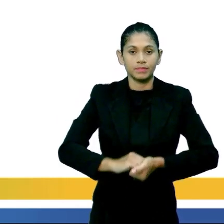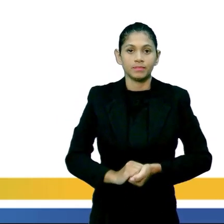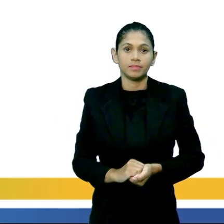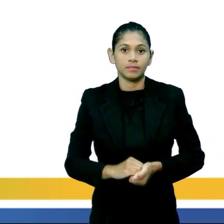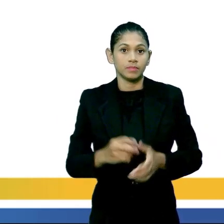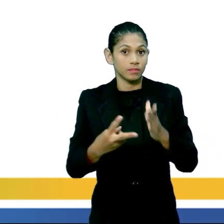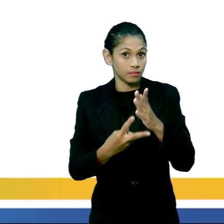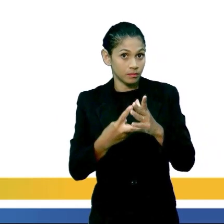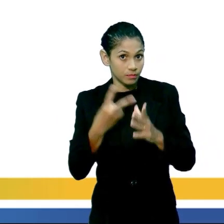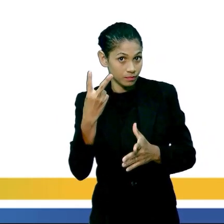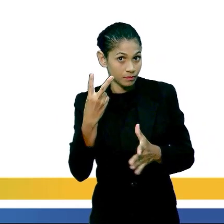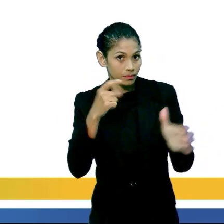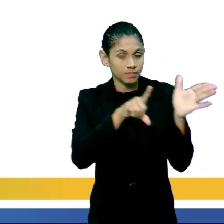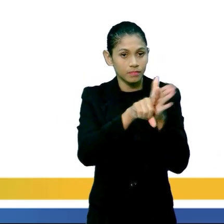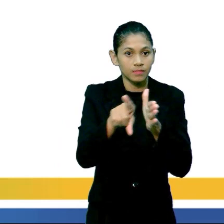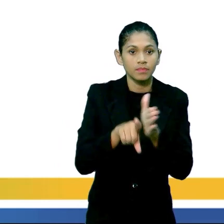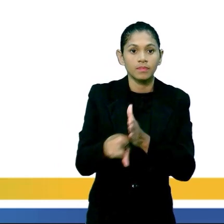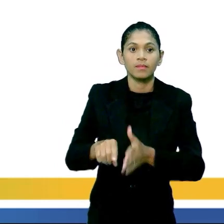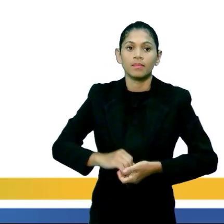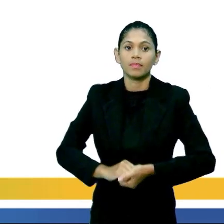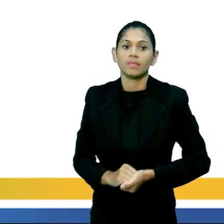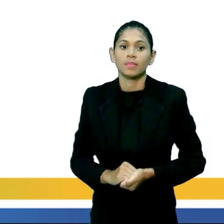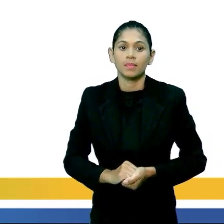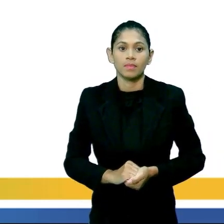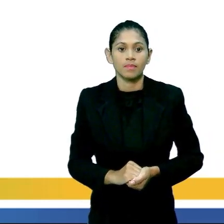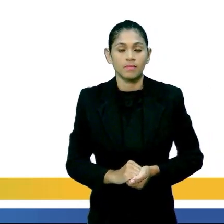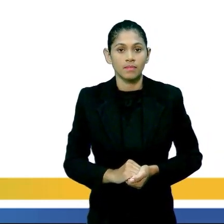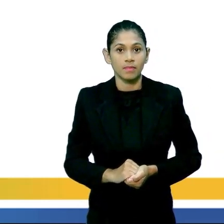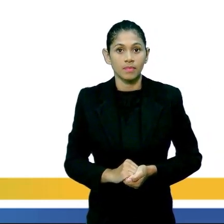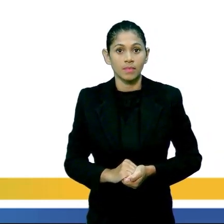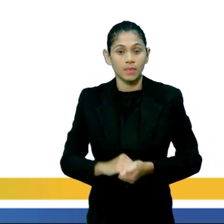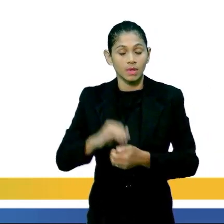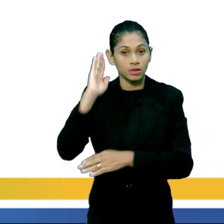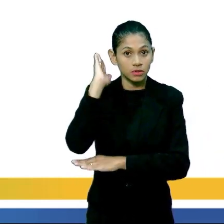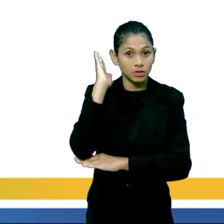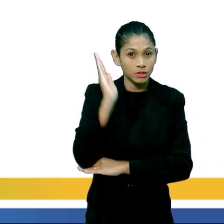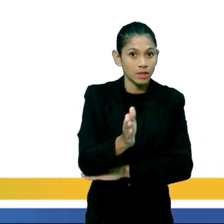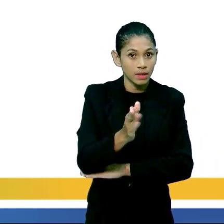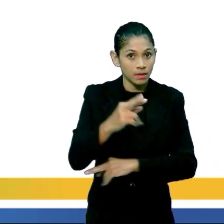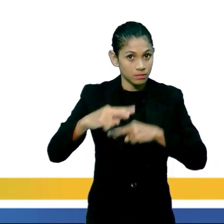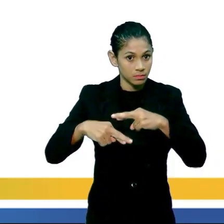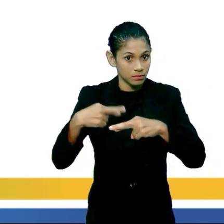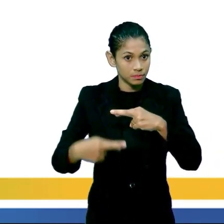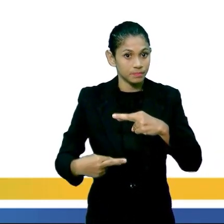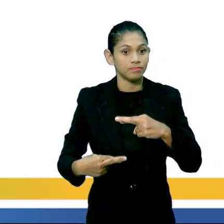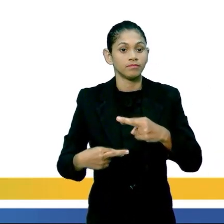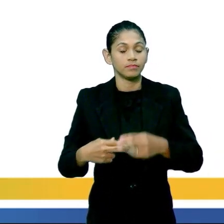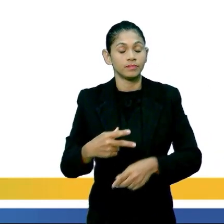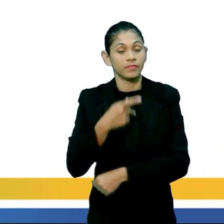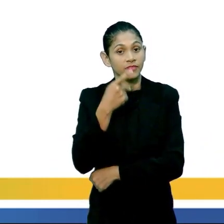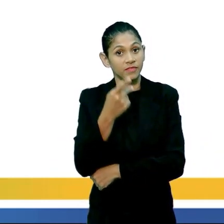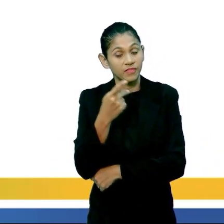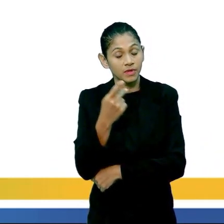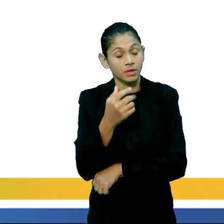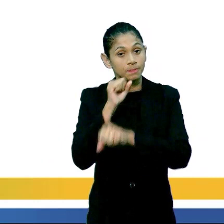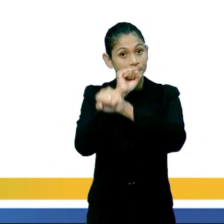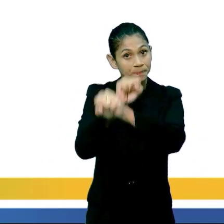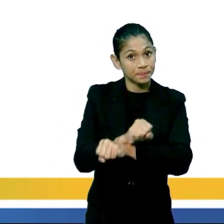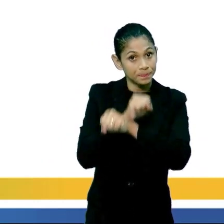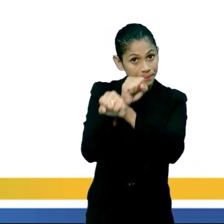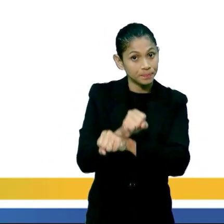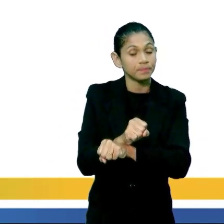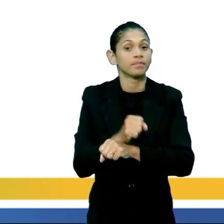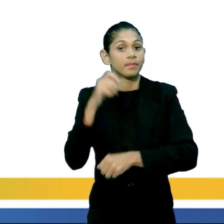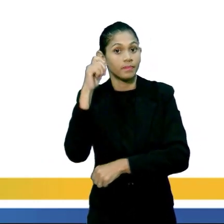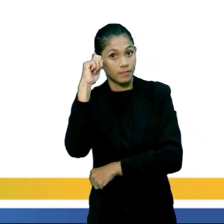para a gente concluir nossa aula de hoje? Vamos lá direto, então, para as nossas referências. Essa questão ela vai falar do tráfico negreiro.